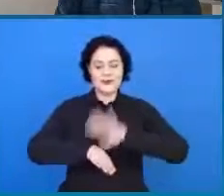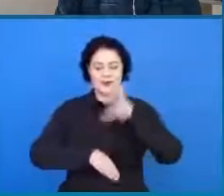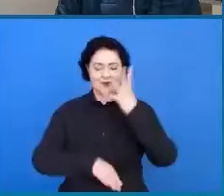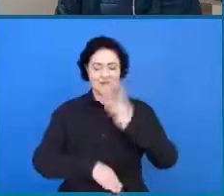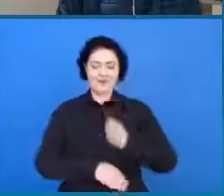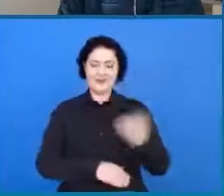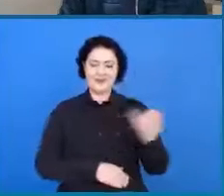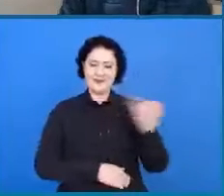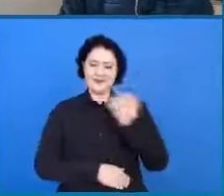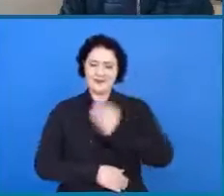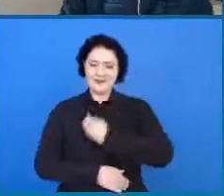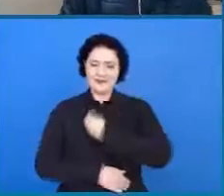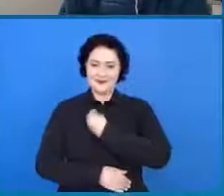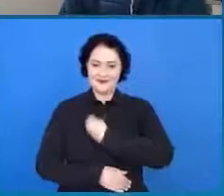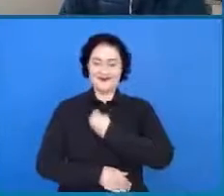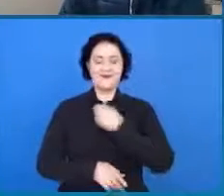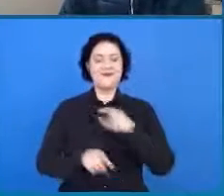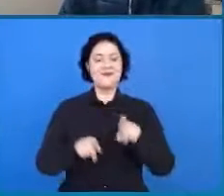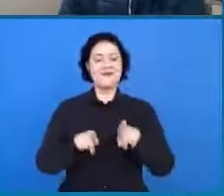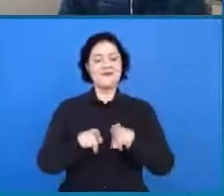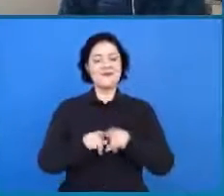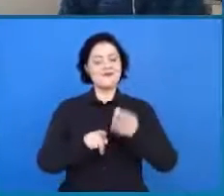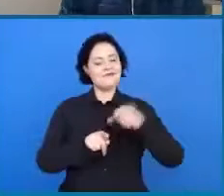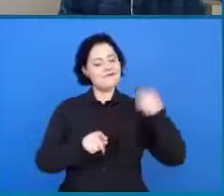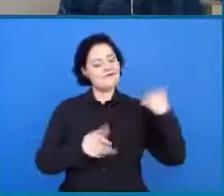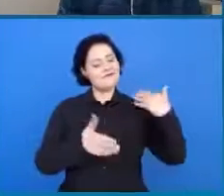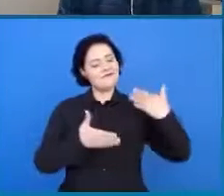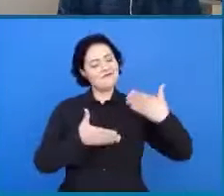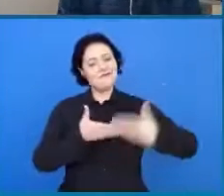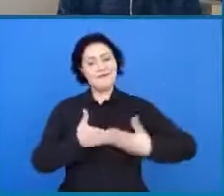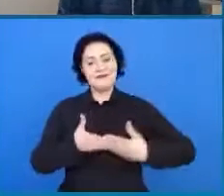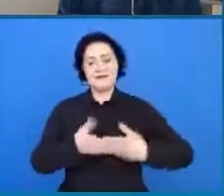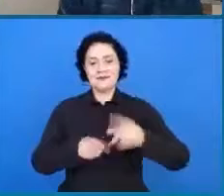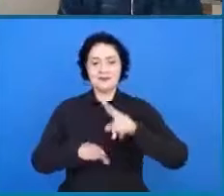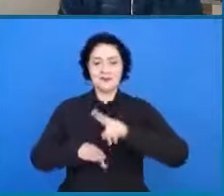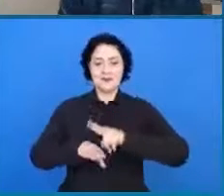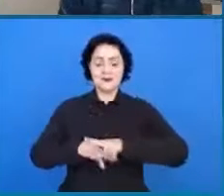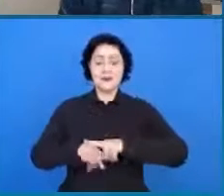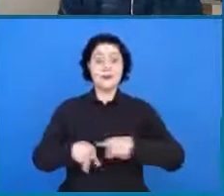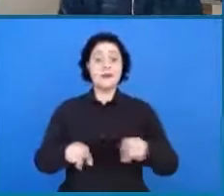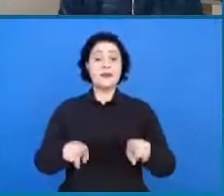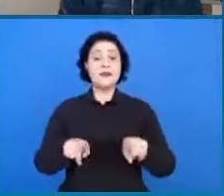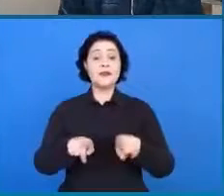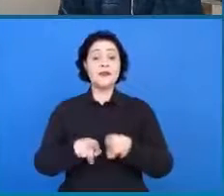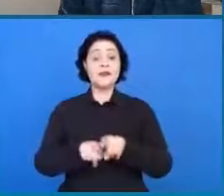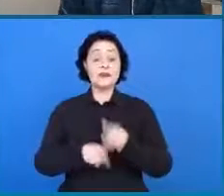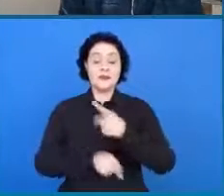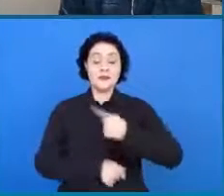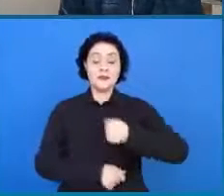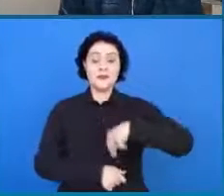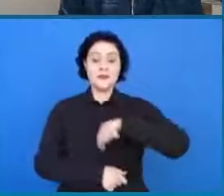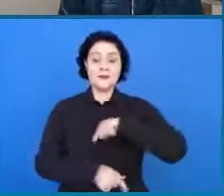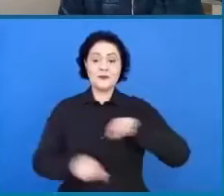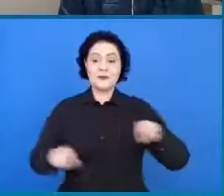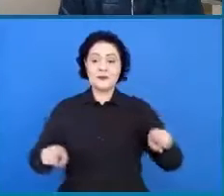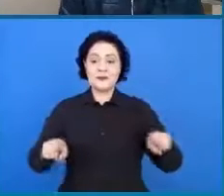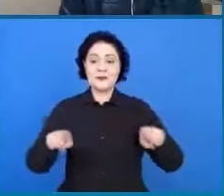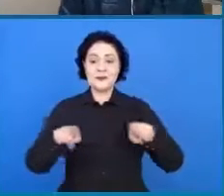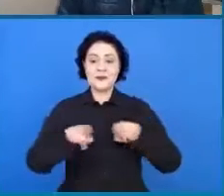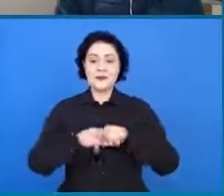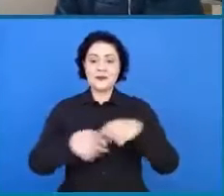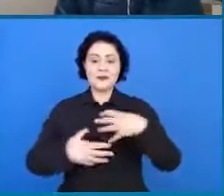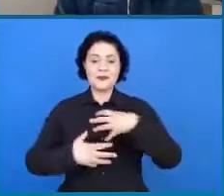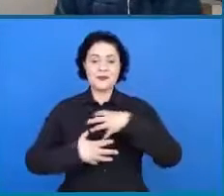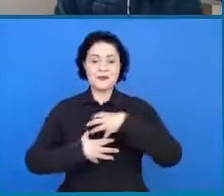A importante e foi importante na sua vida durante todo esse tempo e eu quero dizer para vocês que para nós nos